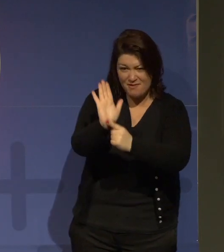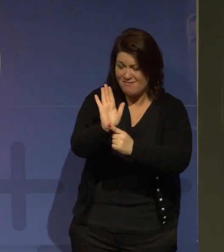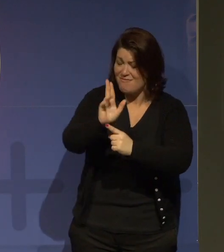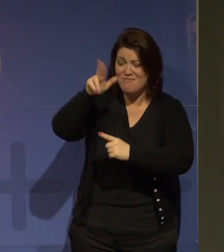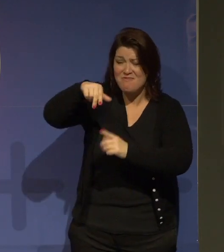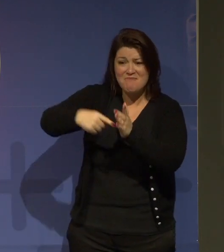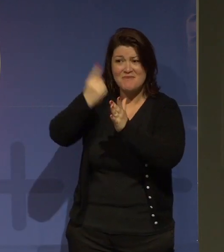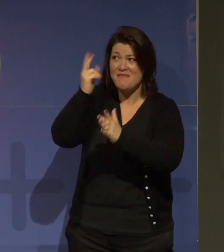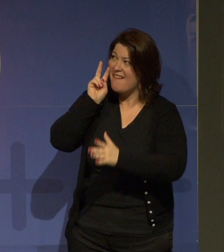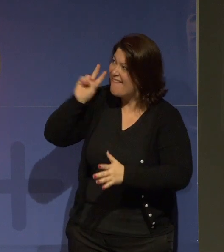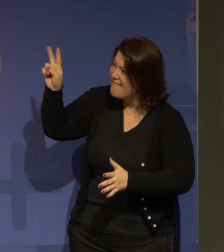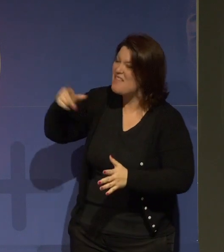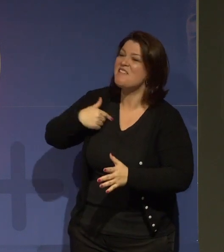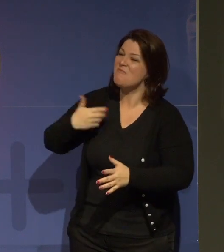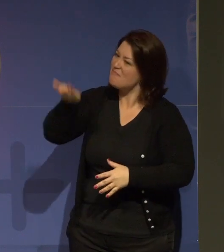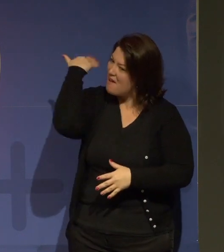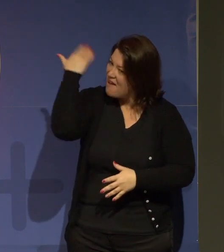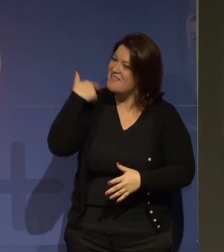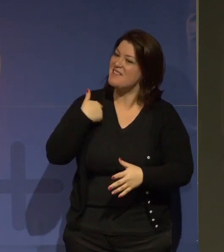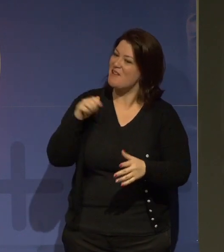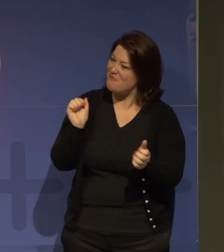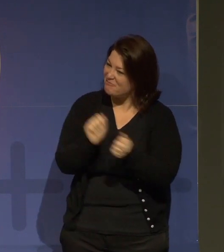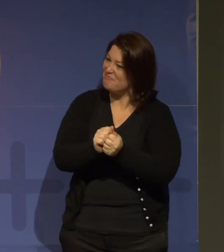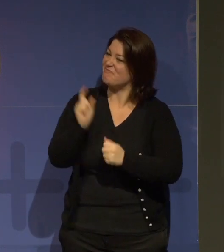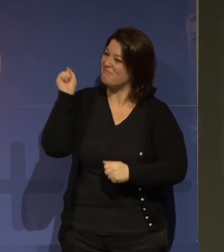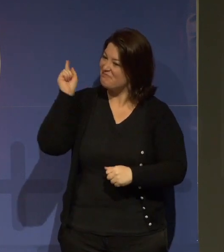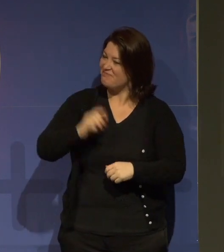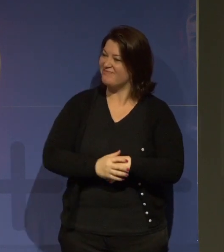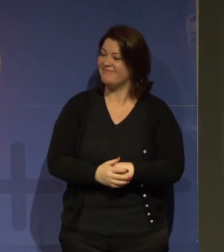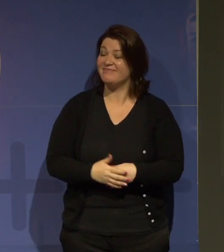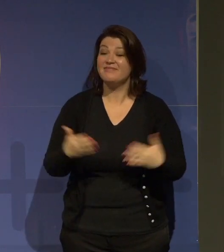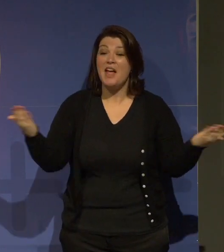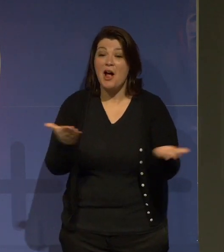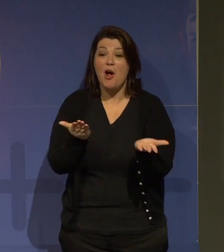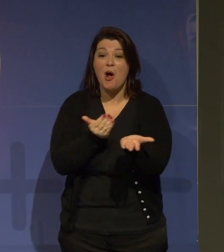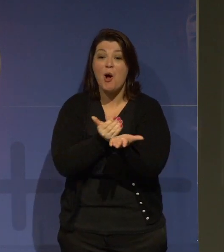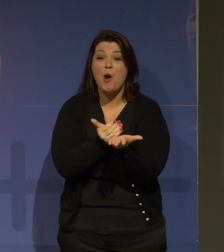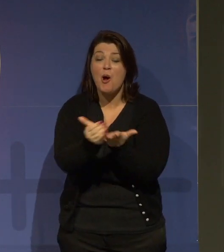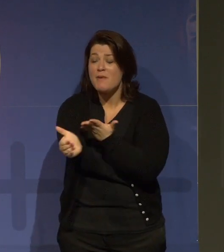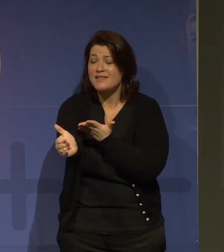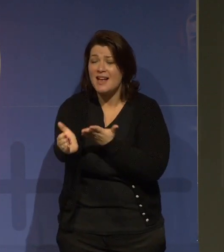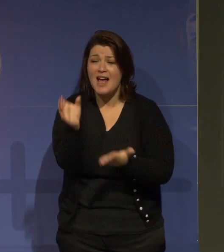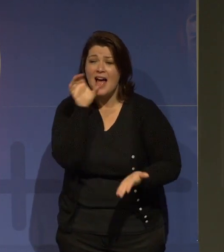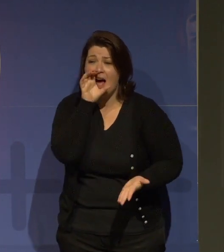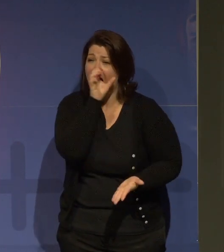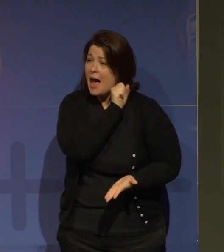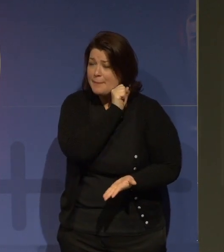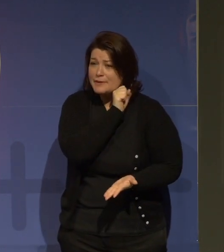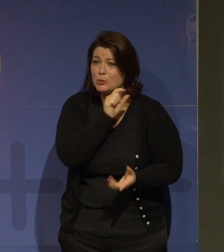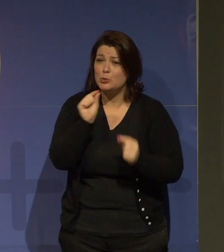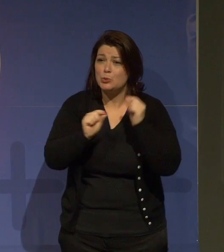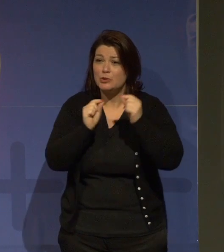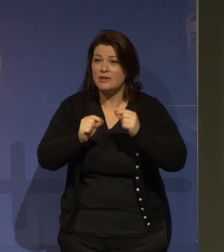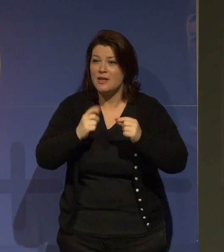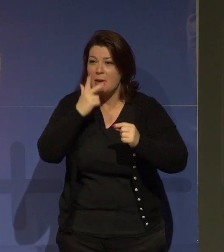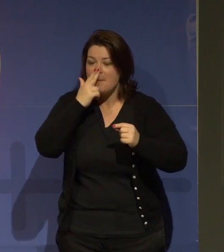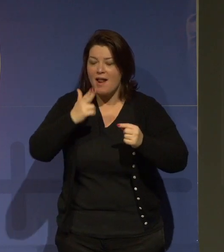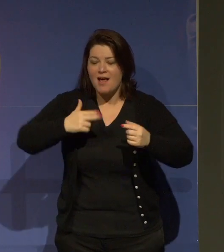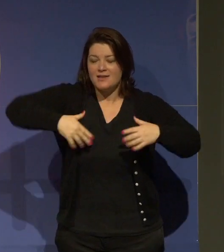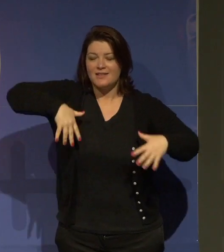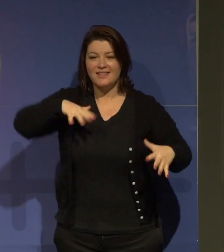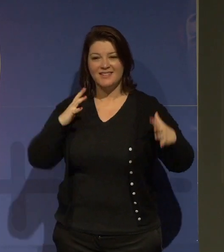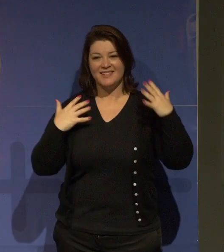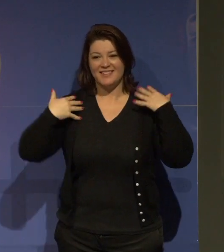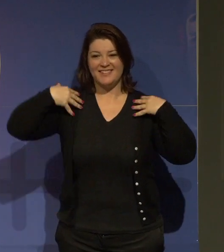incrível, e eu fiz parte disso tudo. Bom, mas eu vou começar aqui, rapidinho, trazendo aí um relaxamento maior para